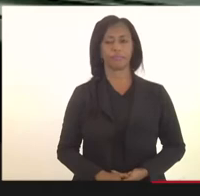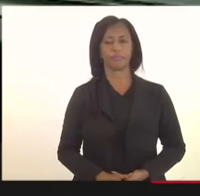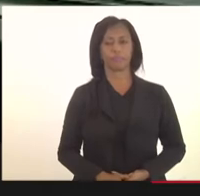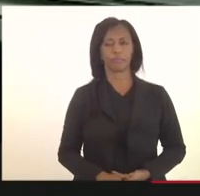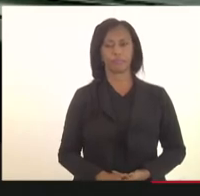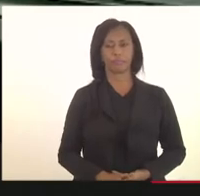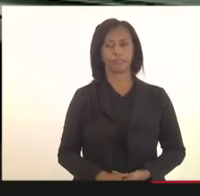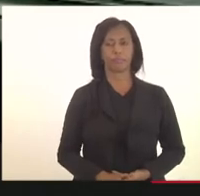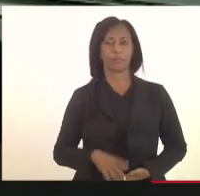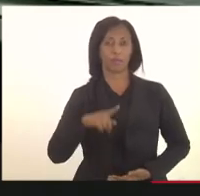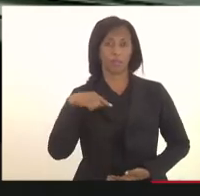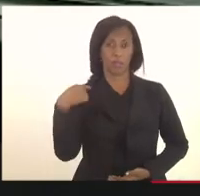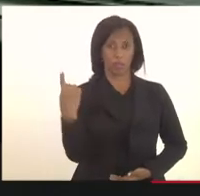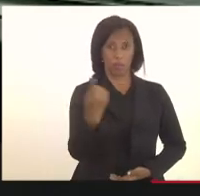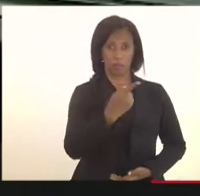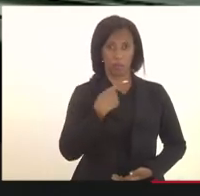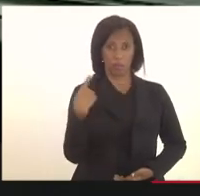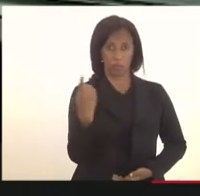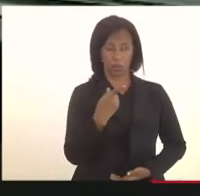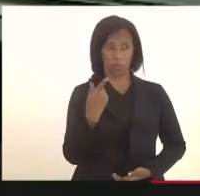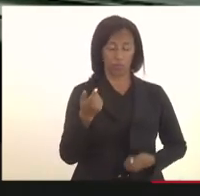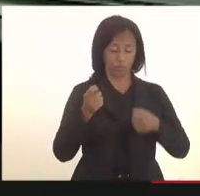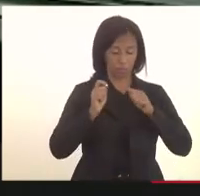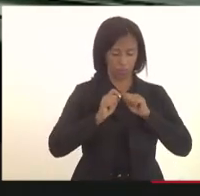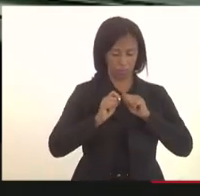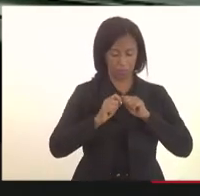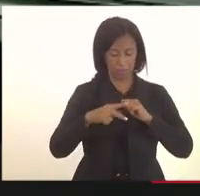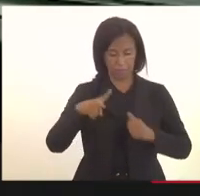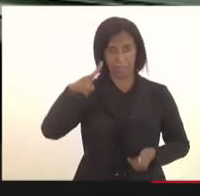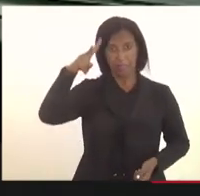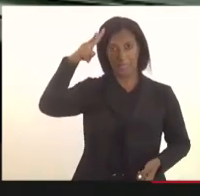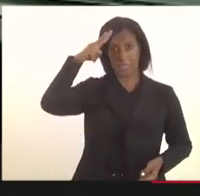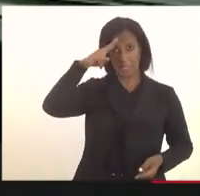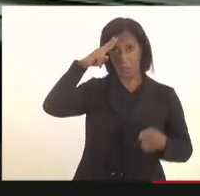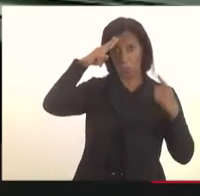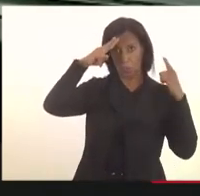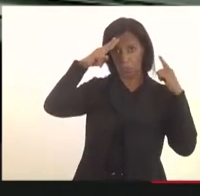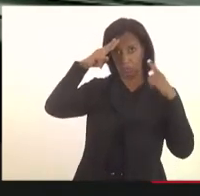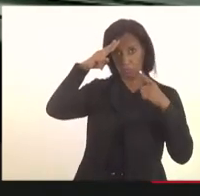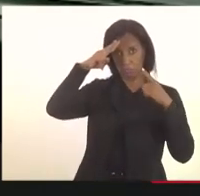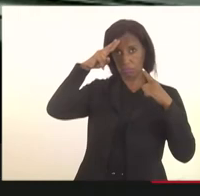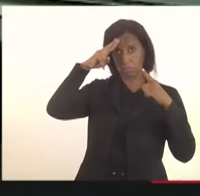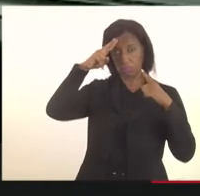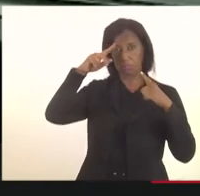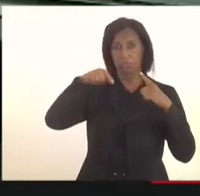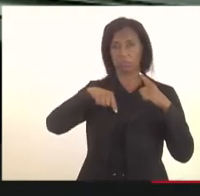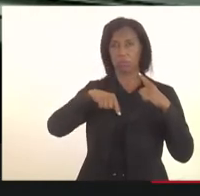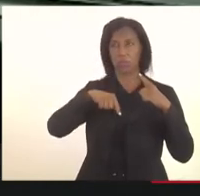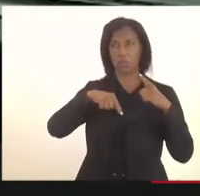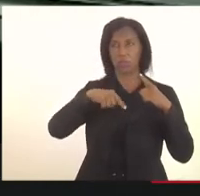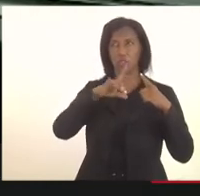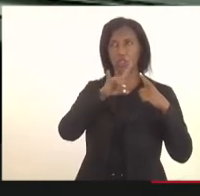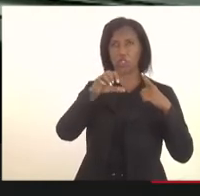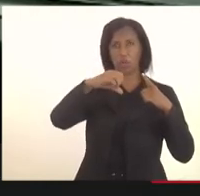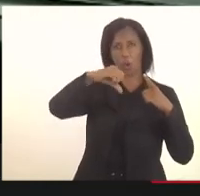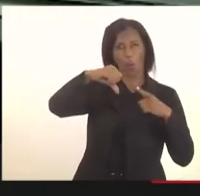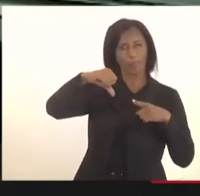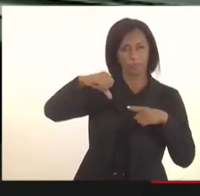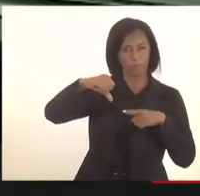Então, nós vamos fazer, possivelmente, sem ser essa segunda-feira próxima, que é 9,